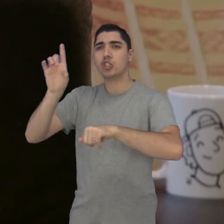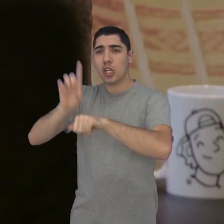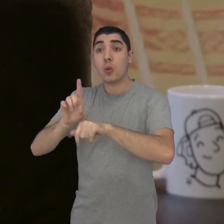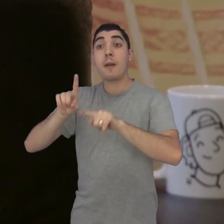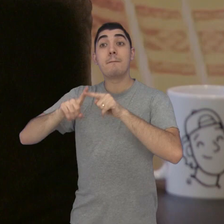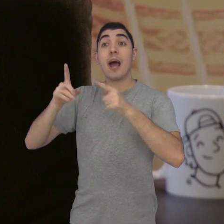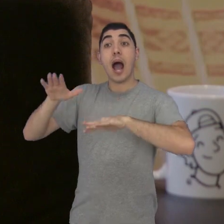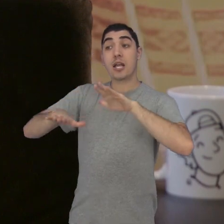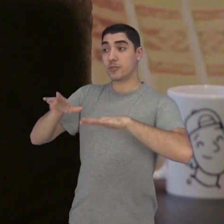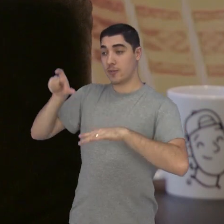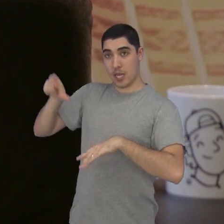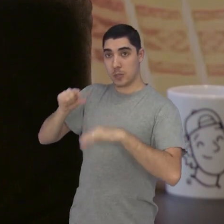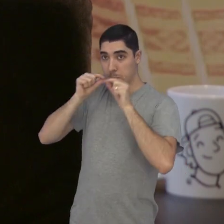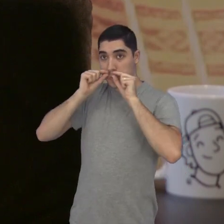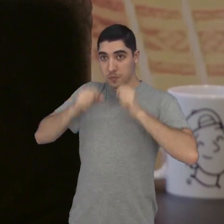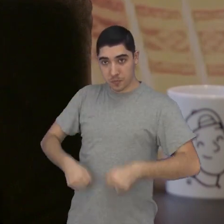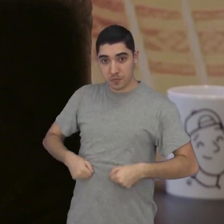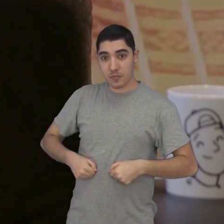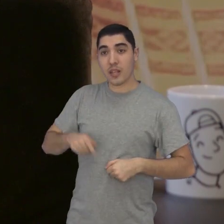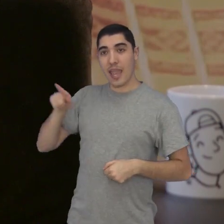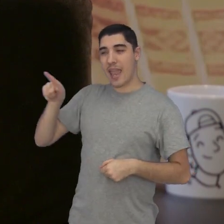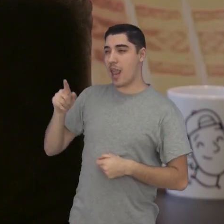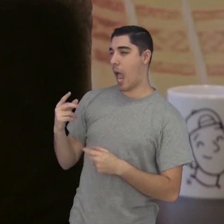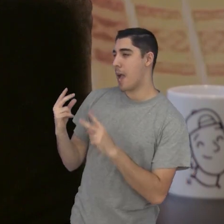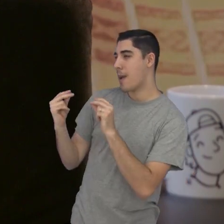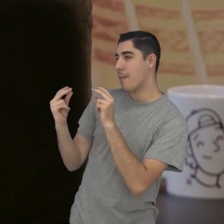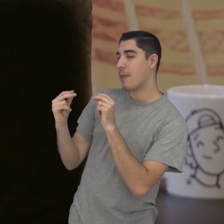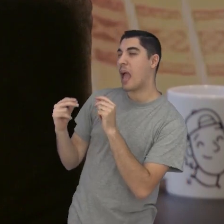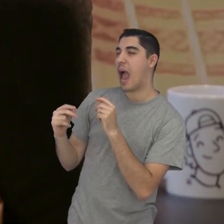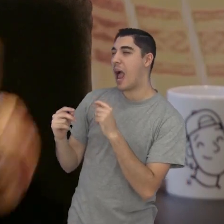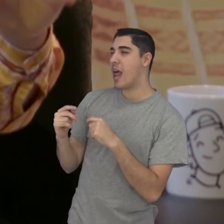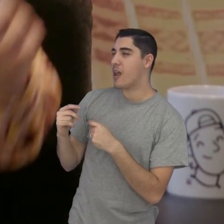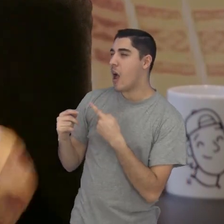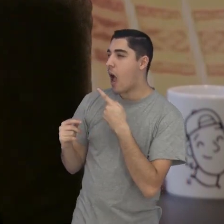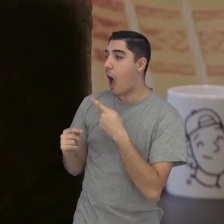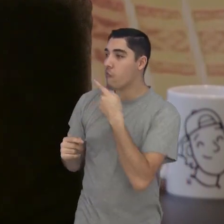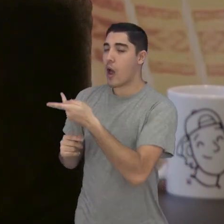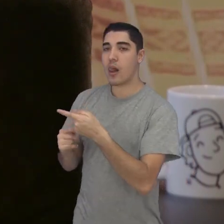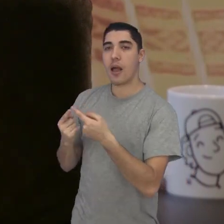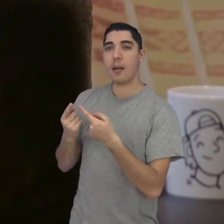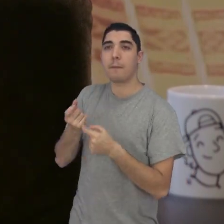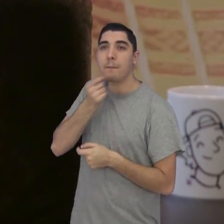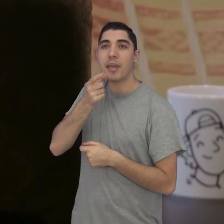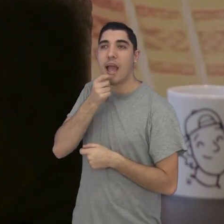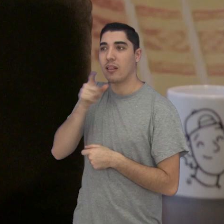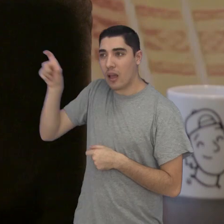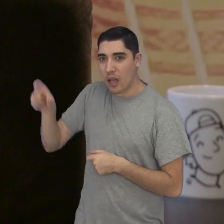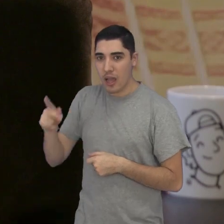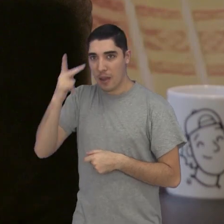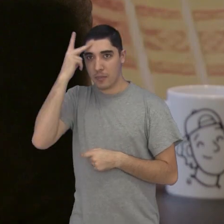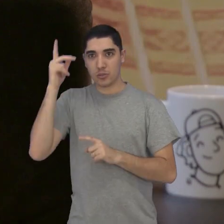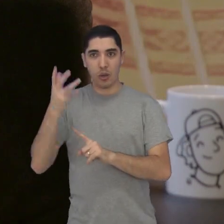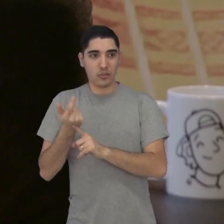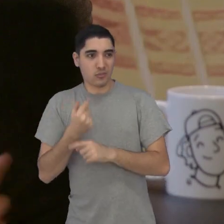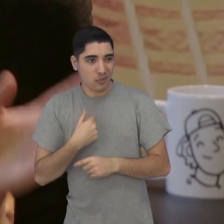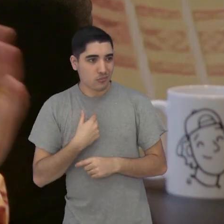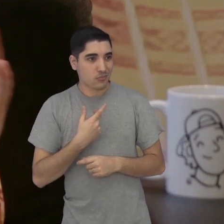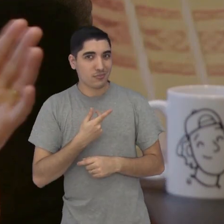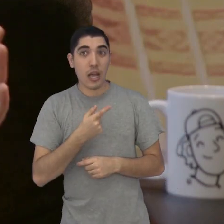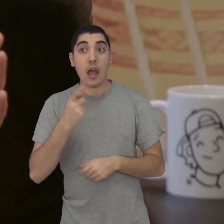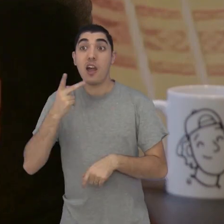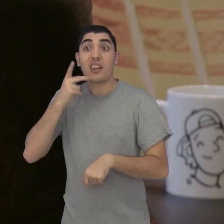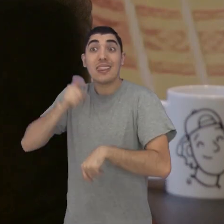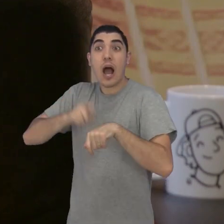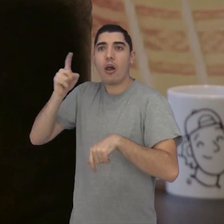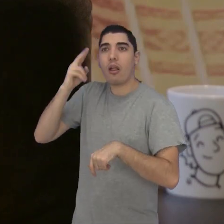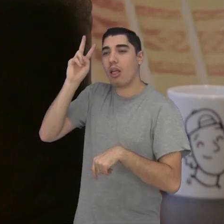vezes ele estava encenando com o artista e vinha alguma coisa na cabeça dele e ele soltava a piada. E a pessoa que se vira, o artista. Então muitas vezes você